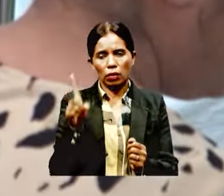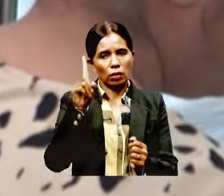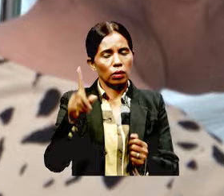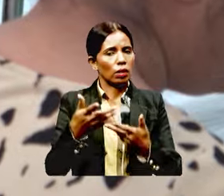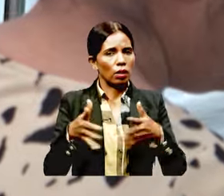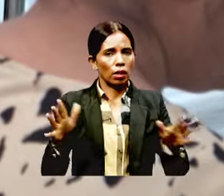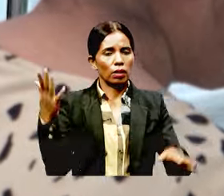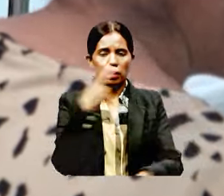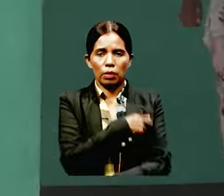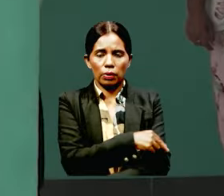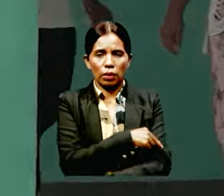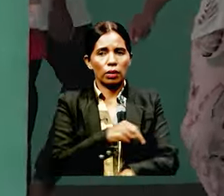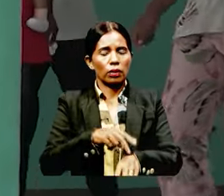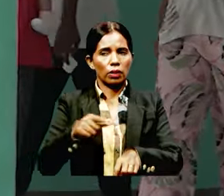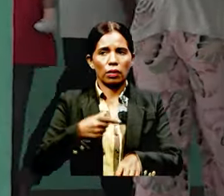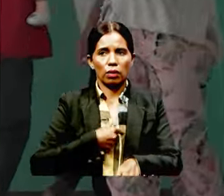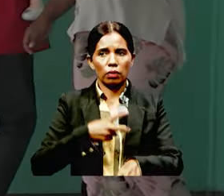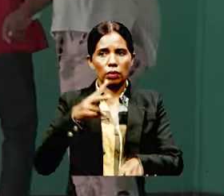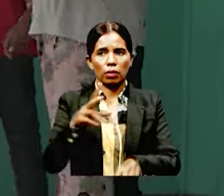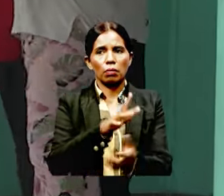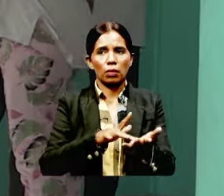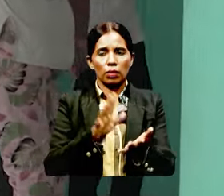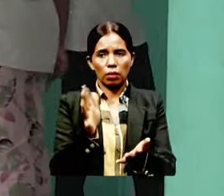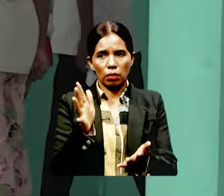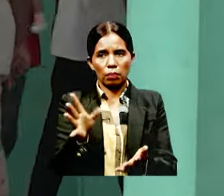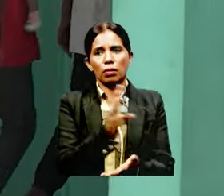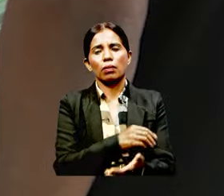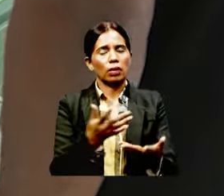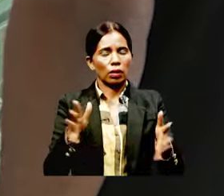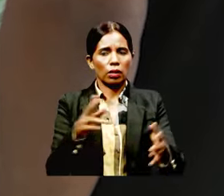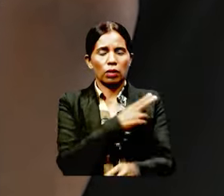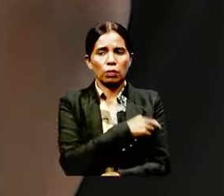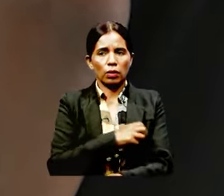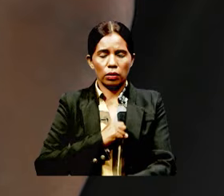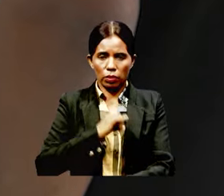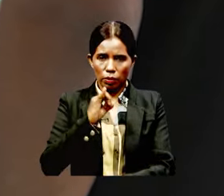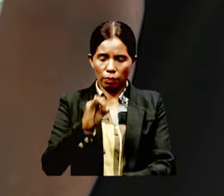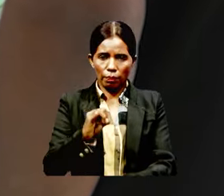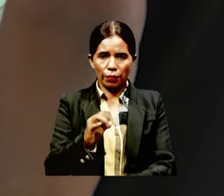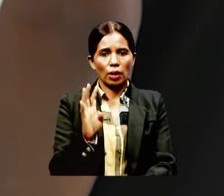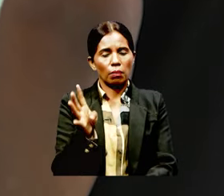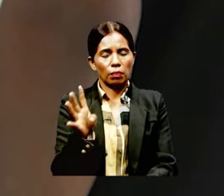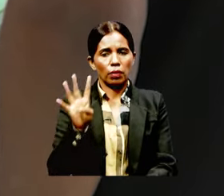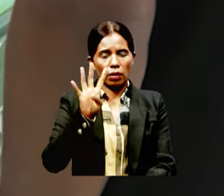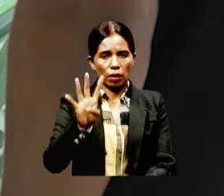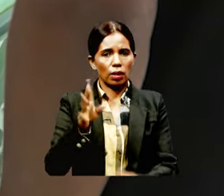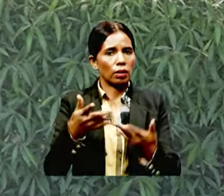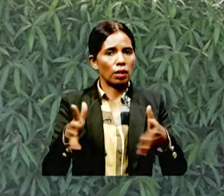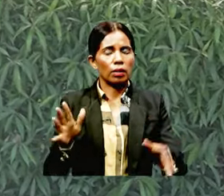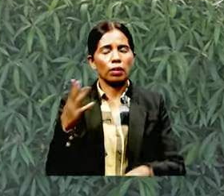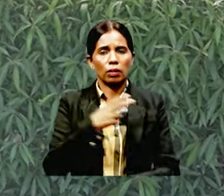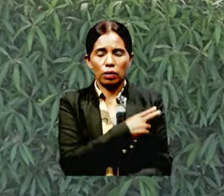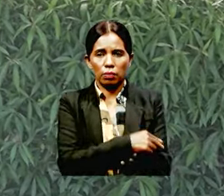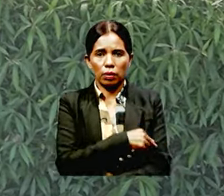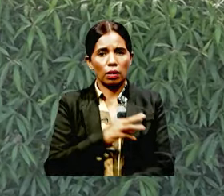ke hospital nasional Giro Valadares, item lima nulu, mamu ke hospital referência suai, item hat nulu resin hat, mamu ke hospital